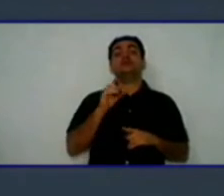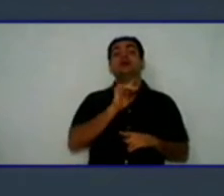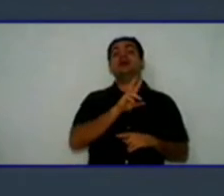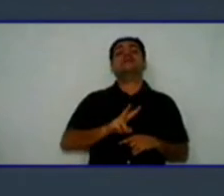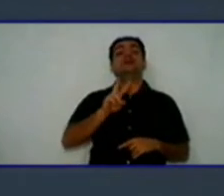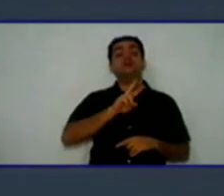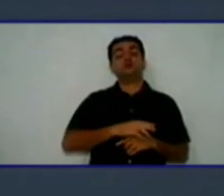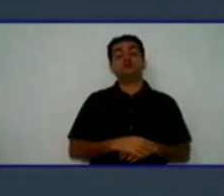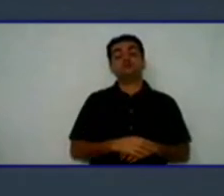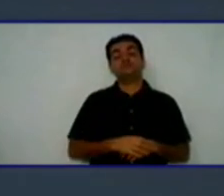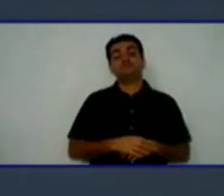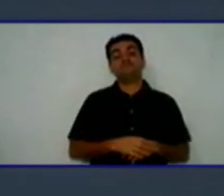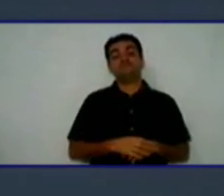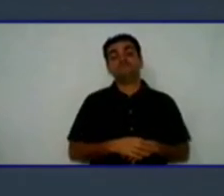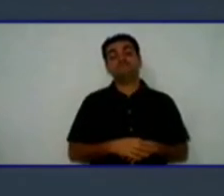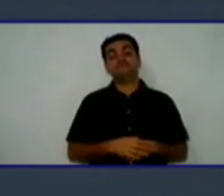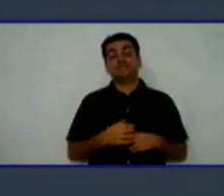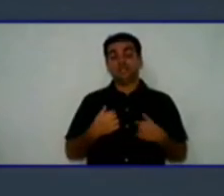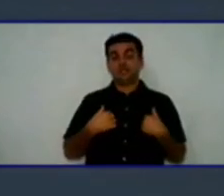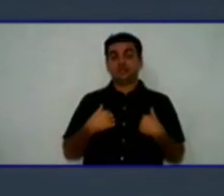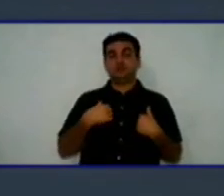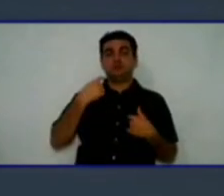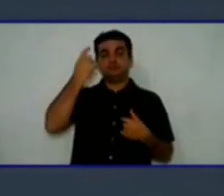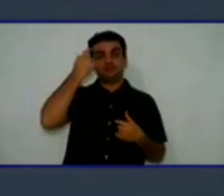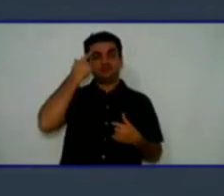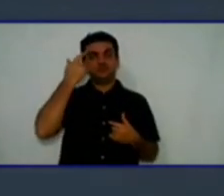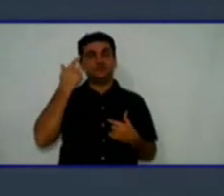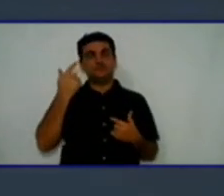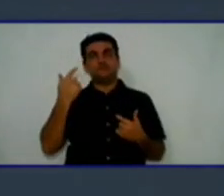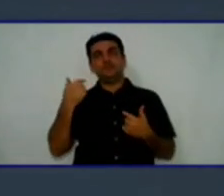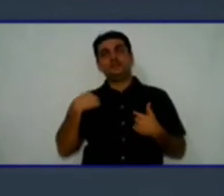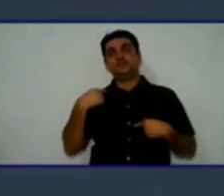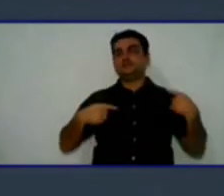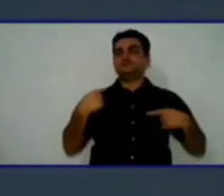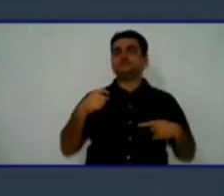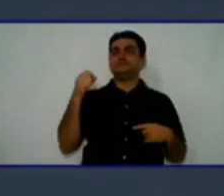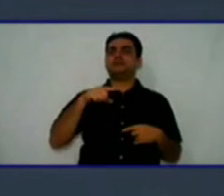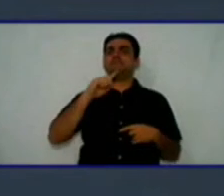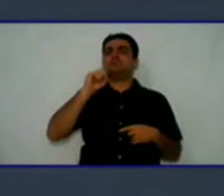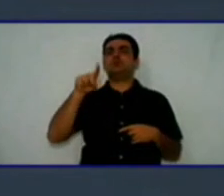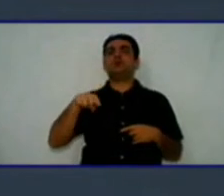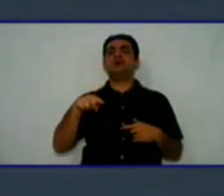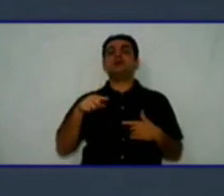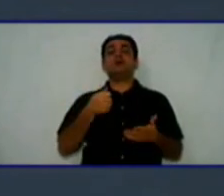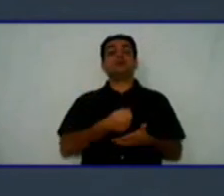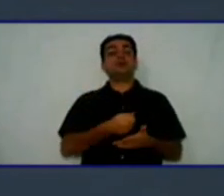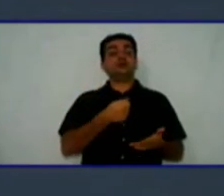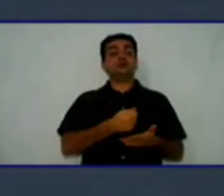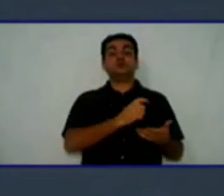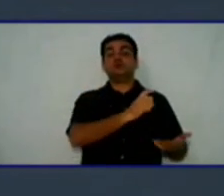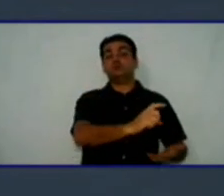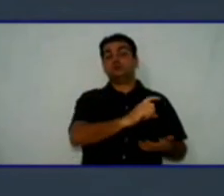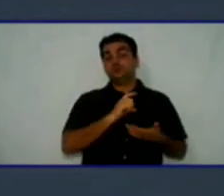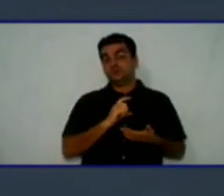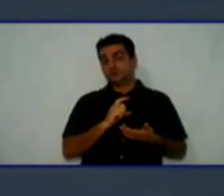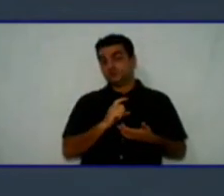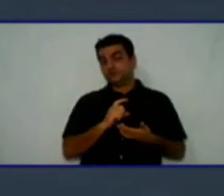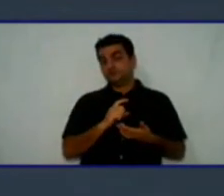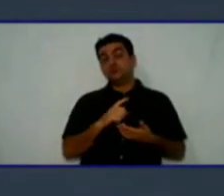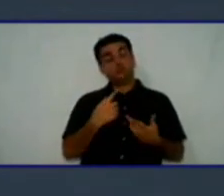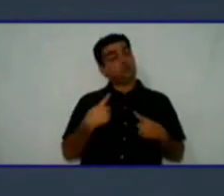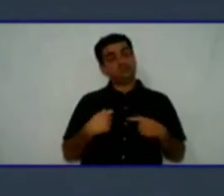valores. E entendo que a controvérsia não diz respeito ao dever de prestar contas, eis